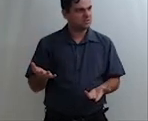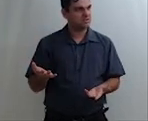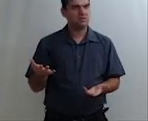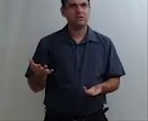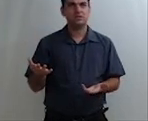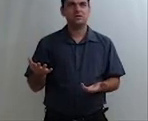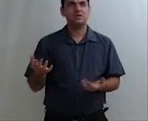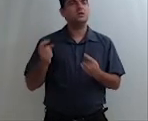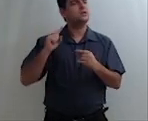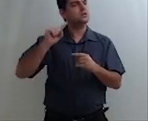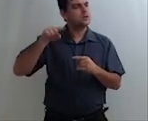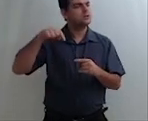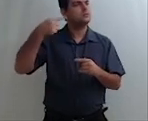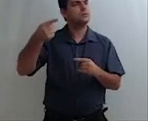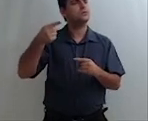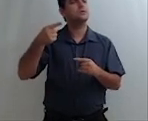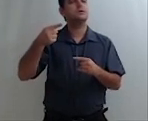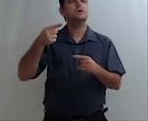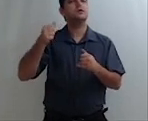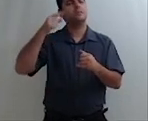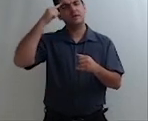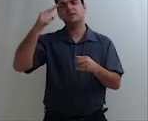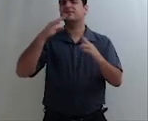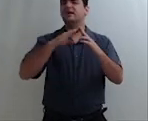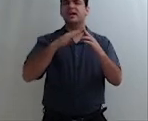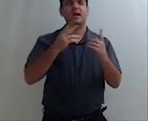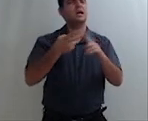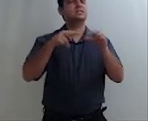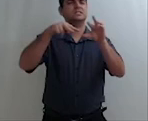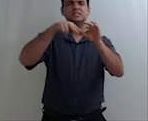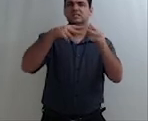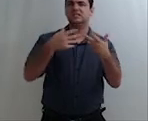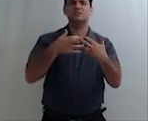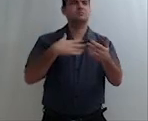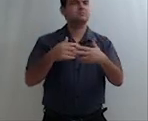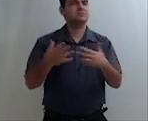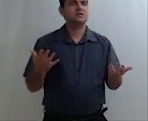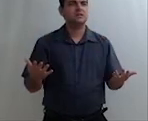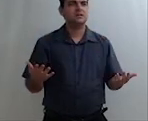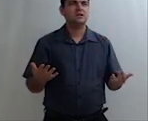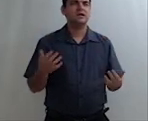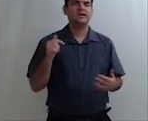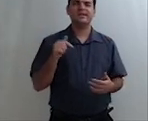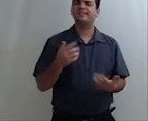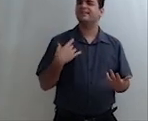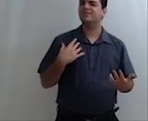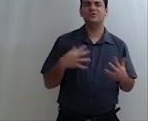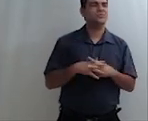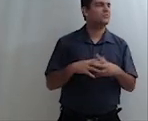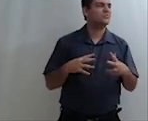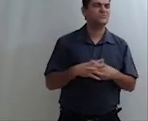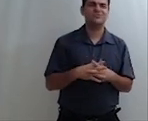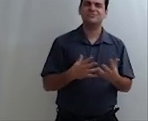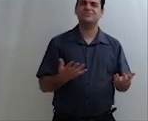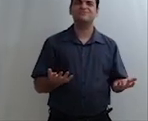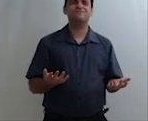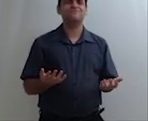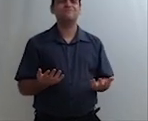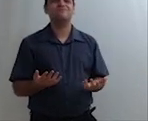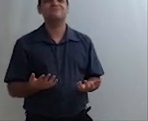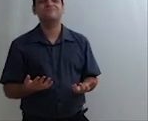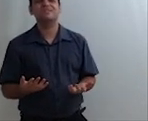cautelares e não fez então nós estamos com uma situação Ministro sanha